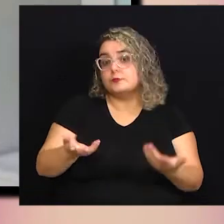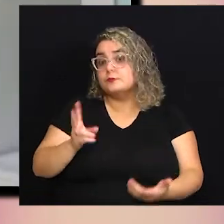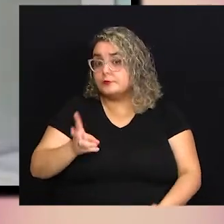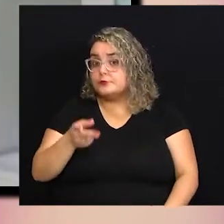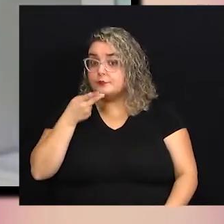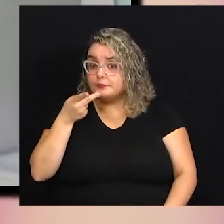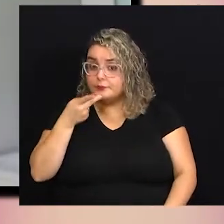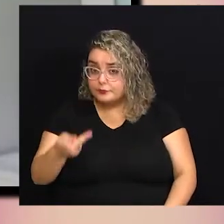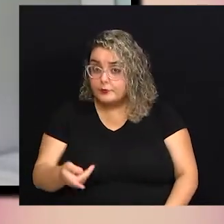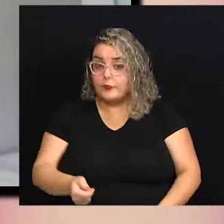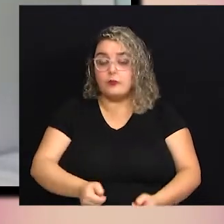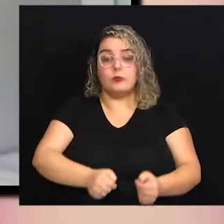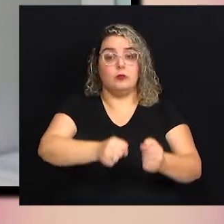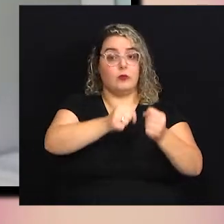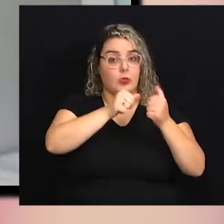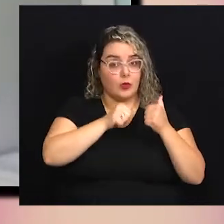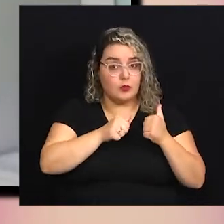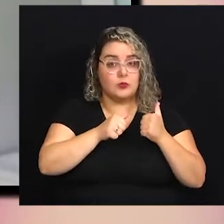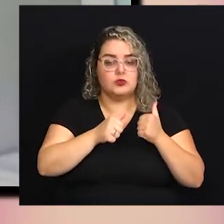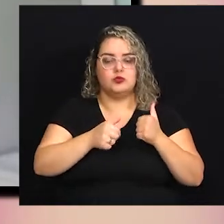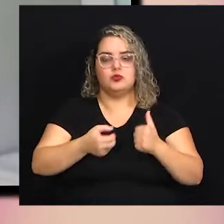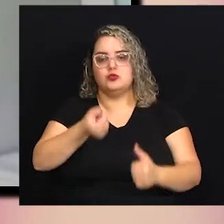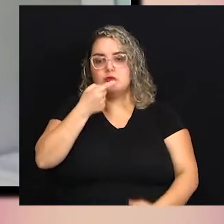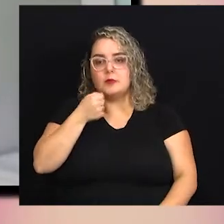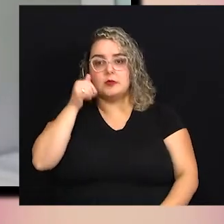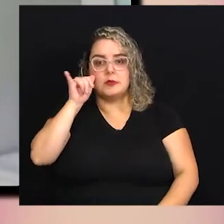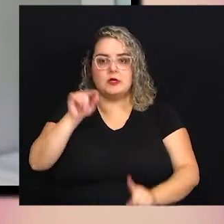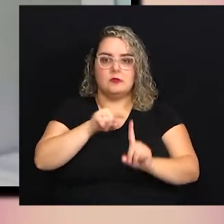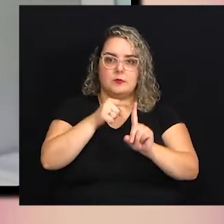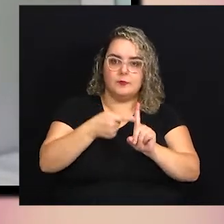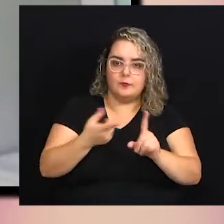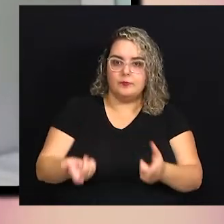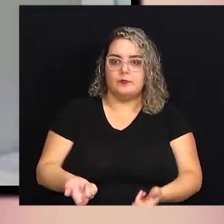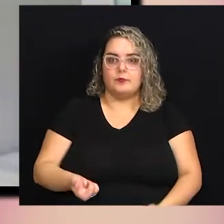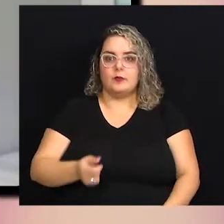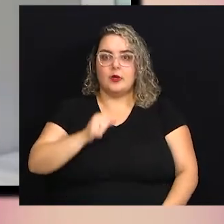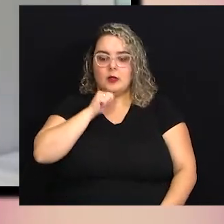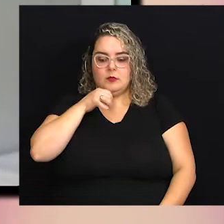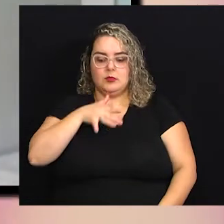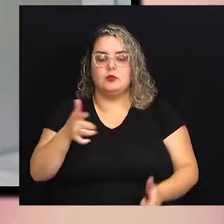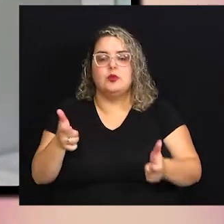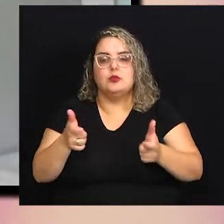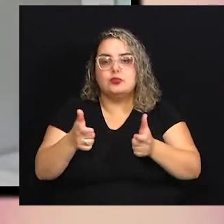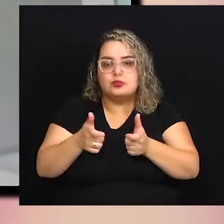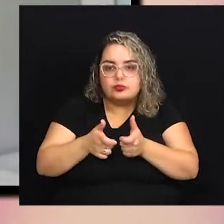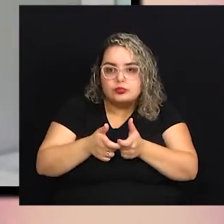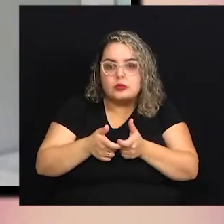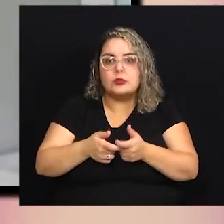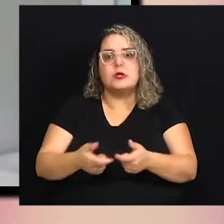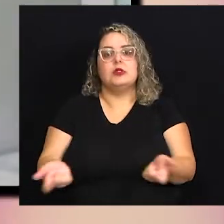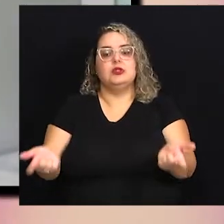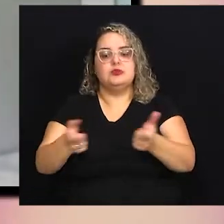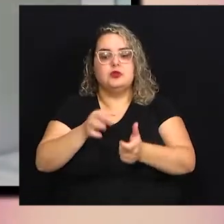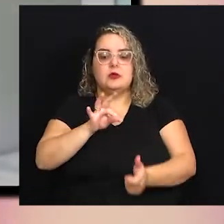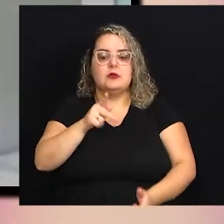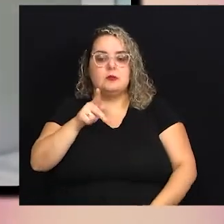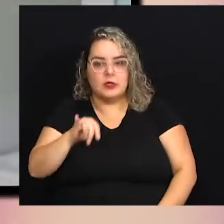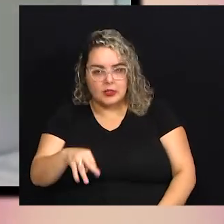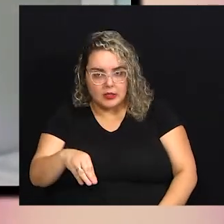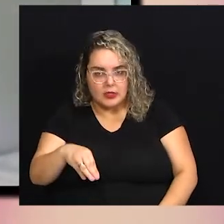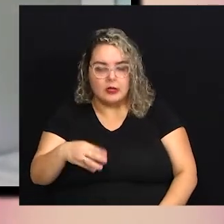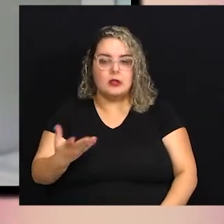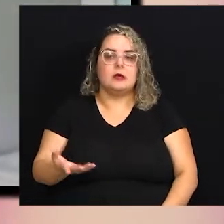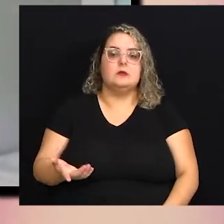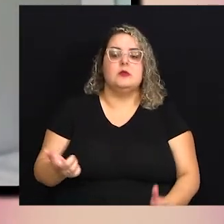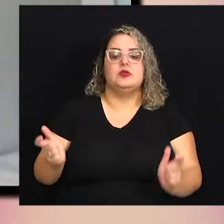benefícios. Mas eu sempre gosto de pontuar os benefícios dos contraceptivos. Eles diminuem o fluxo menstrual, eles diminuem a tensão